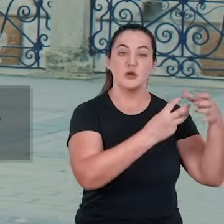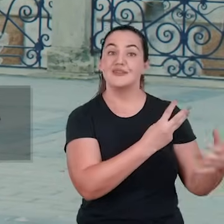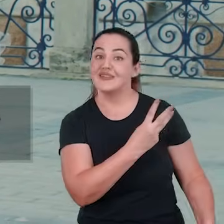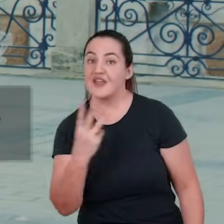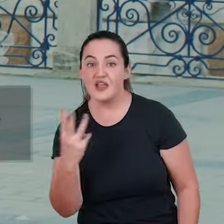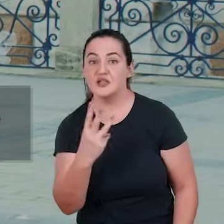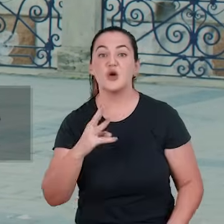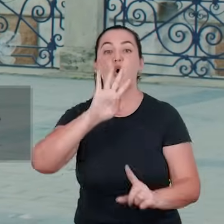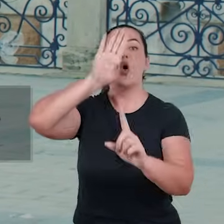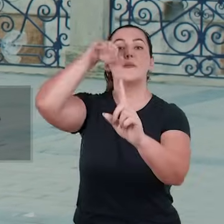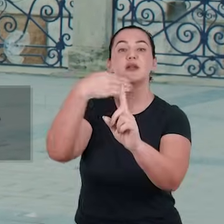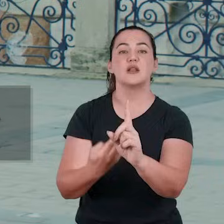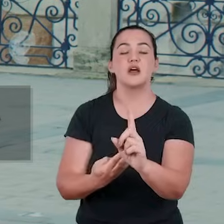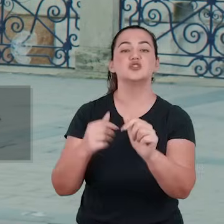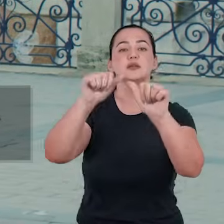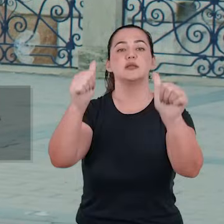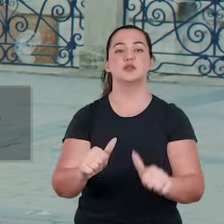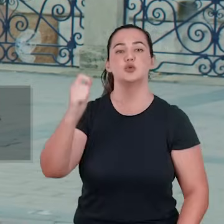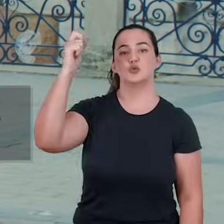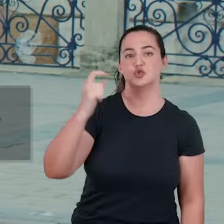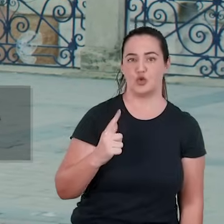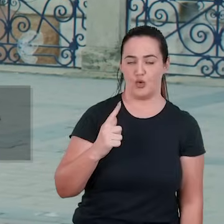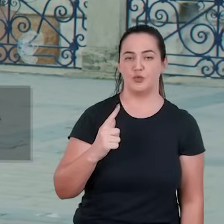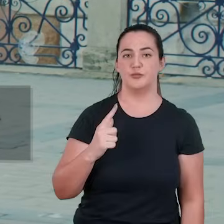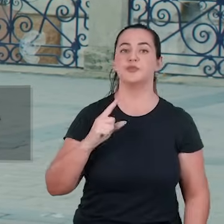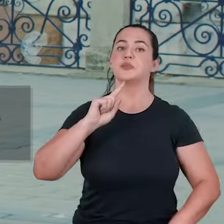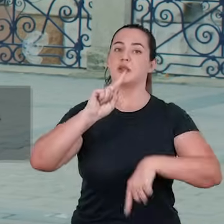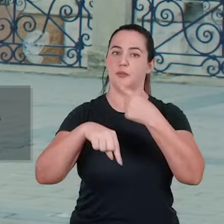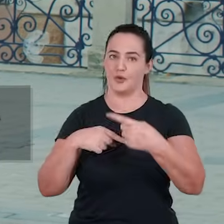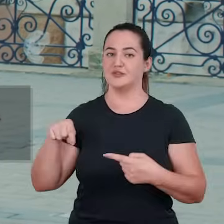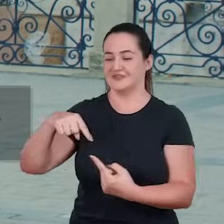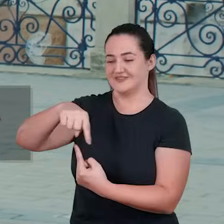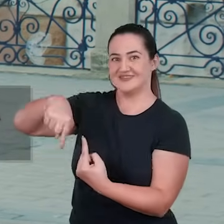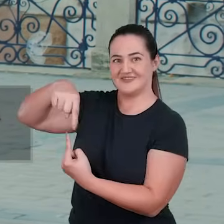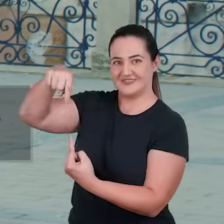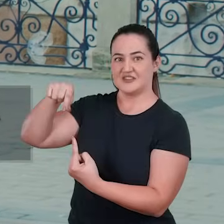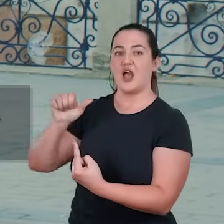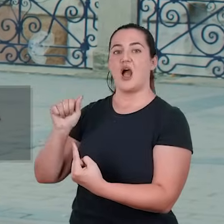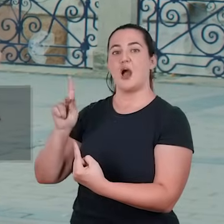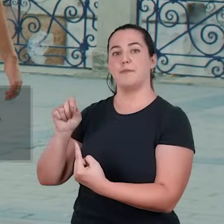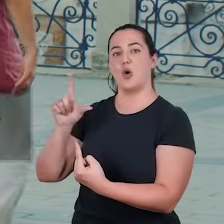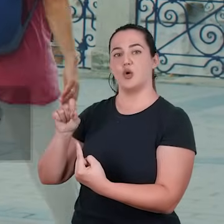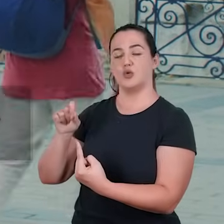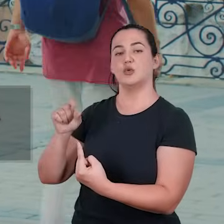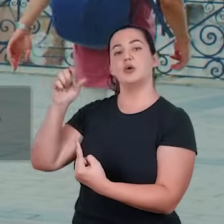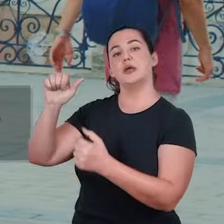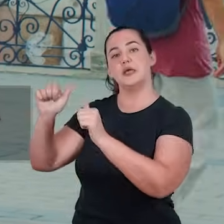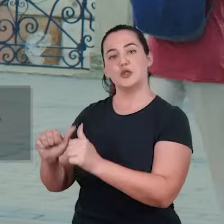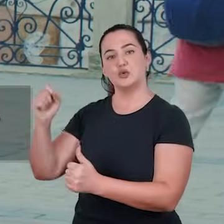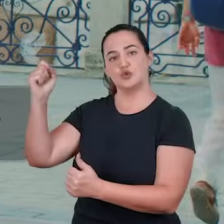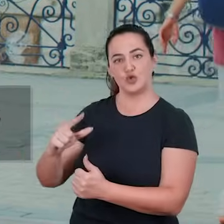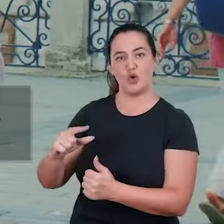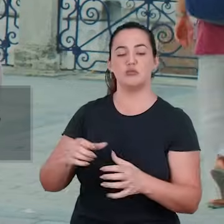Sol. Depois nós tivemos também o monumento do templo de Apolo, mais uma vez ao Deus Sol. E aqui